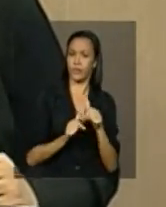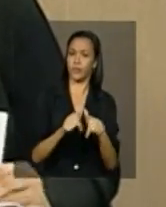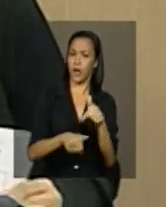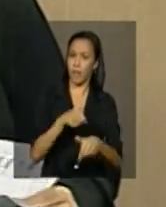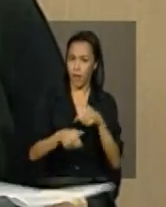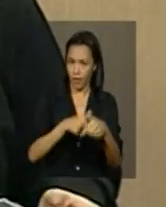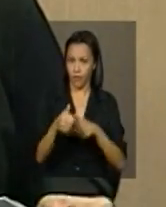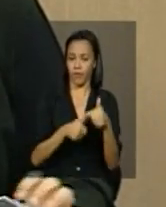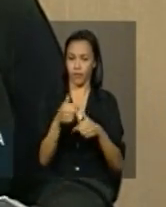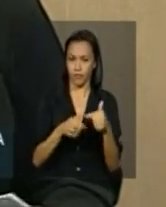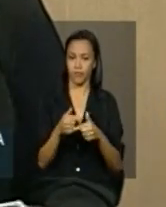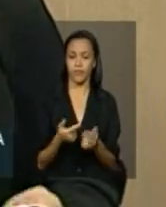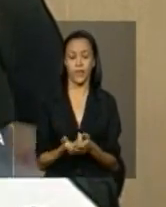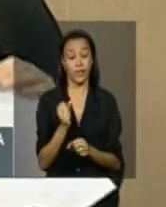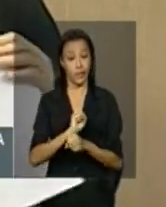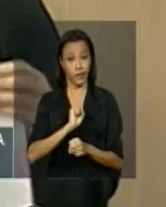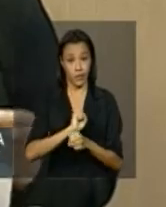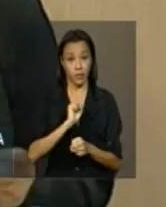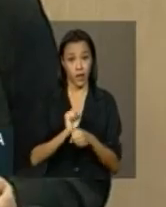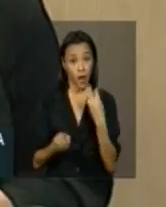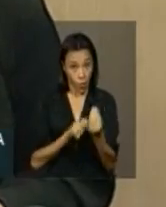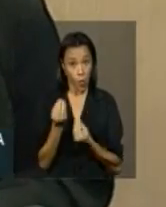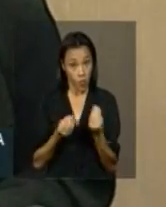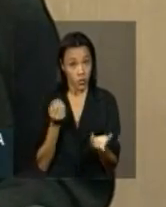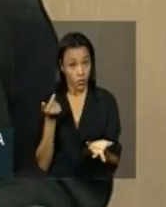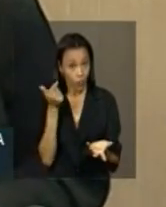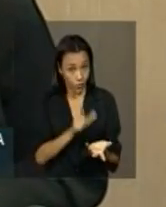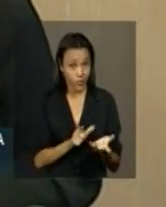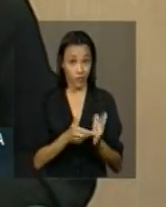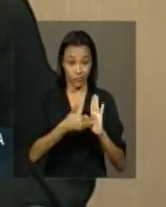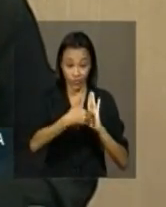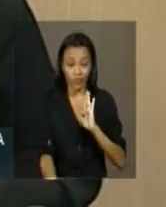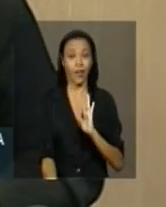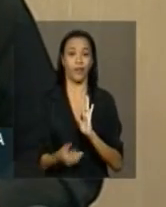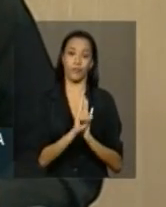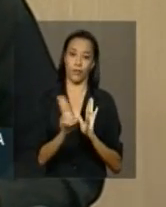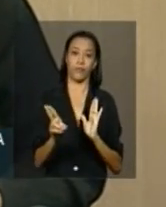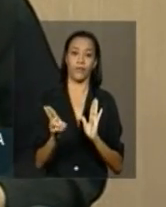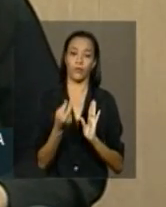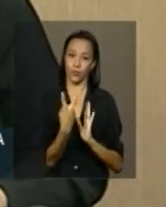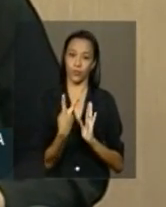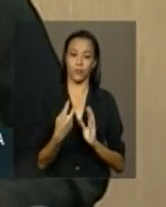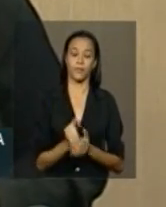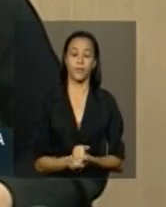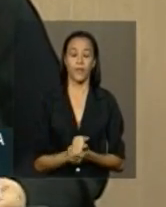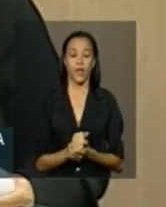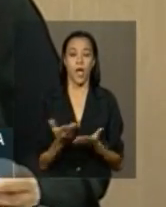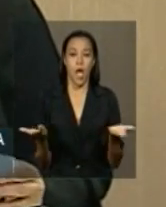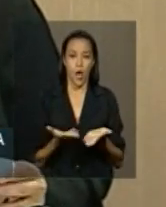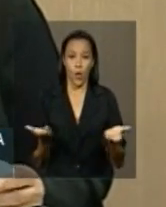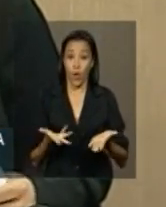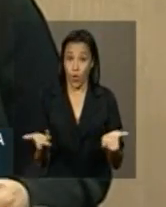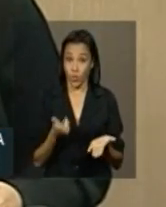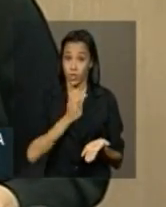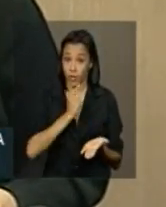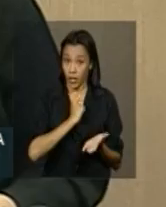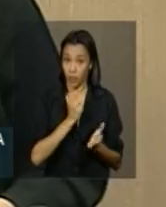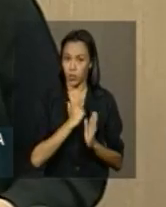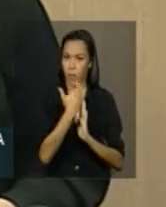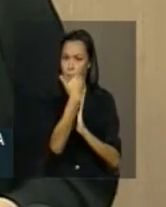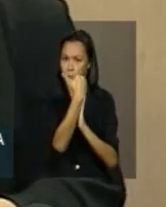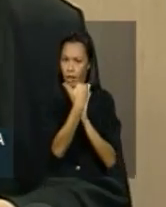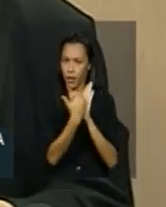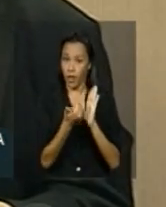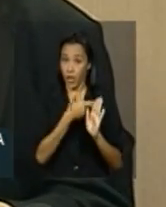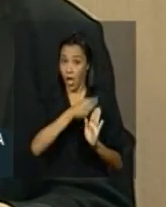essa regularização ambiental e esperar que com isso possam sair da lista com essa postura nós temos hoje uma lista que